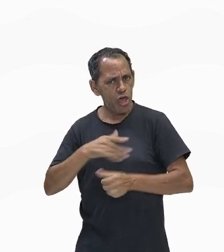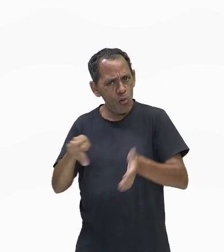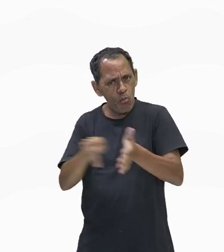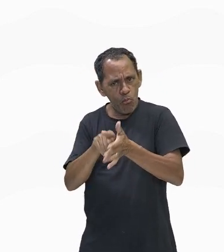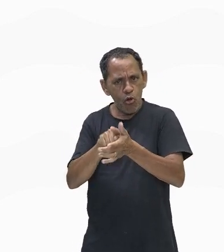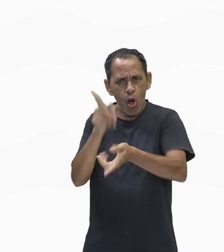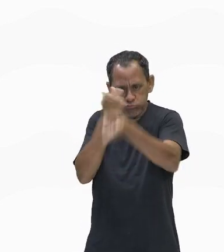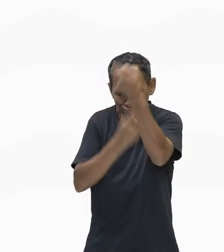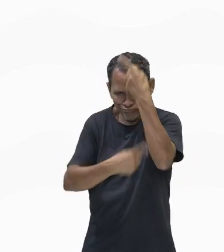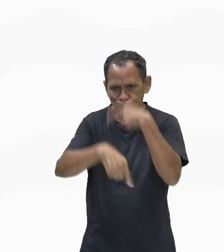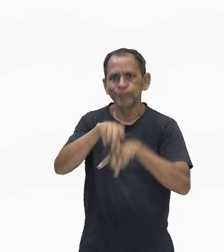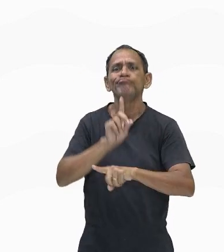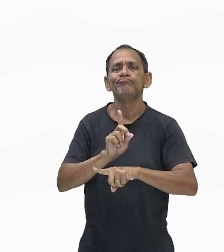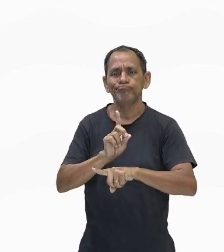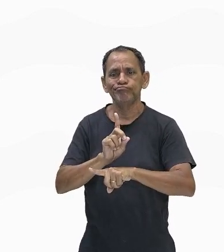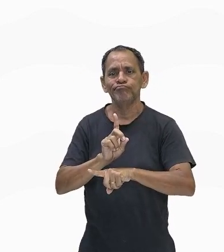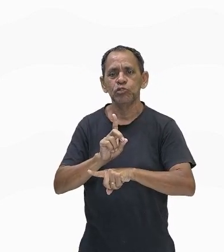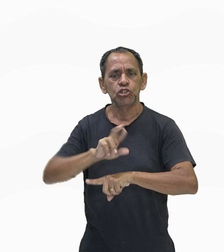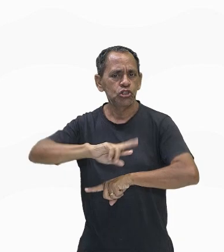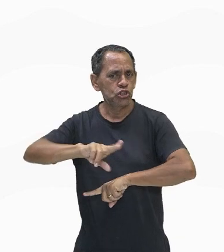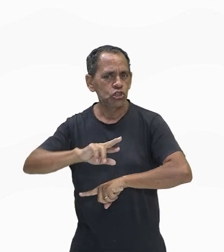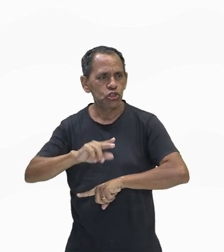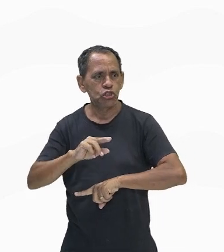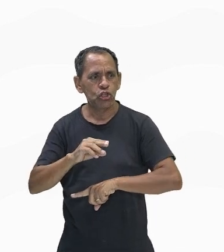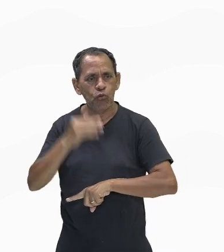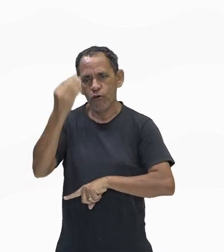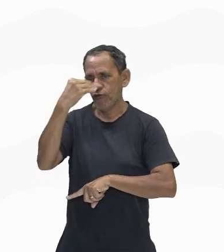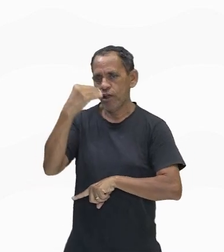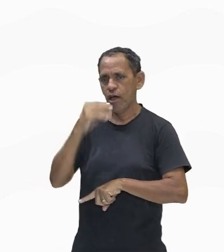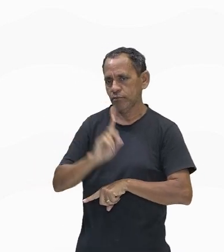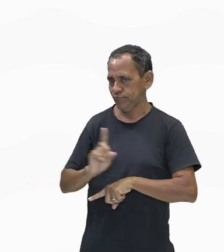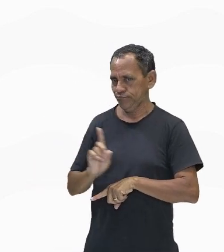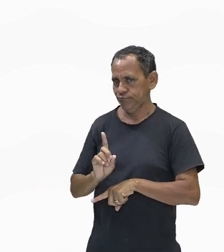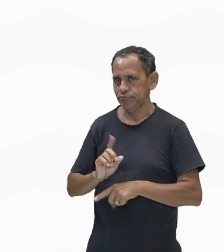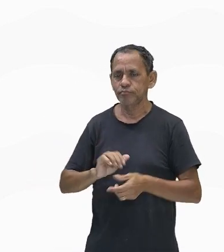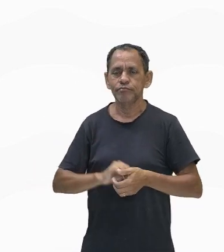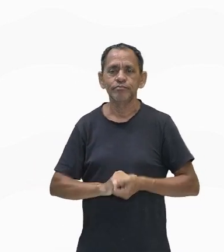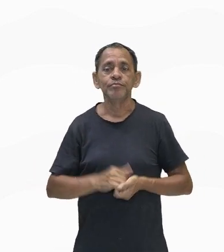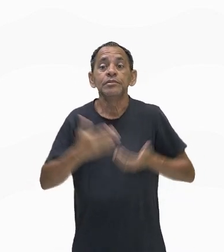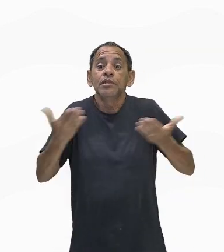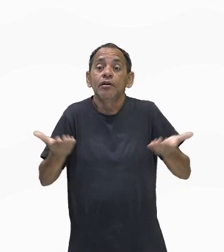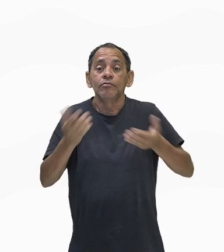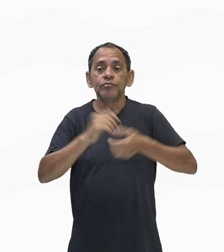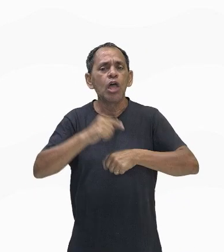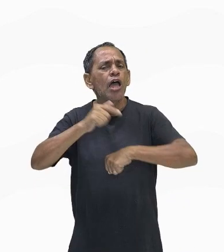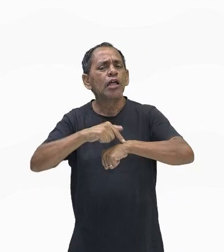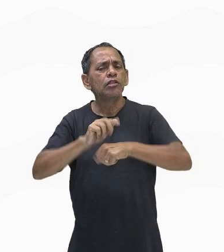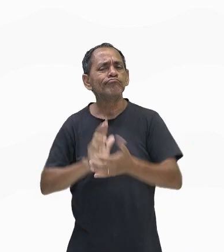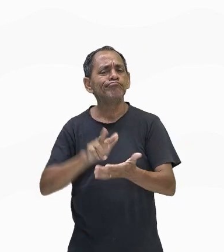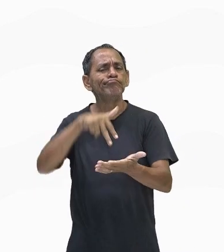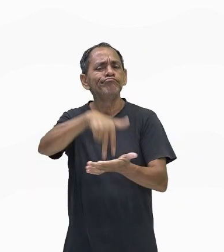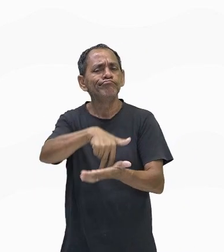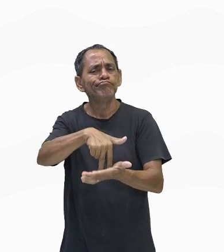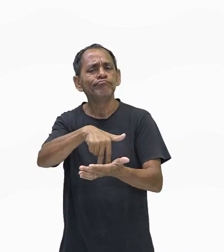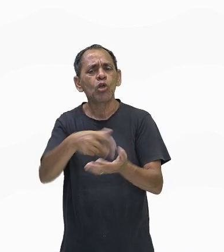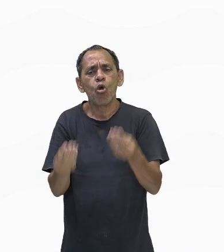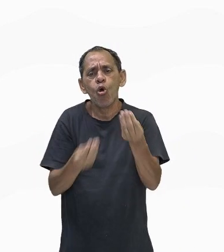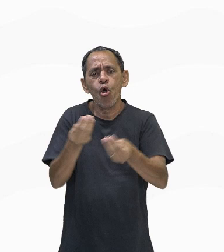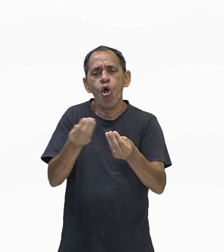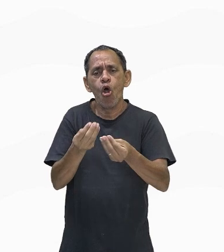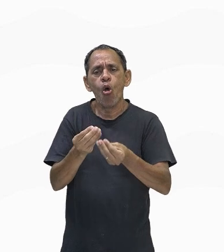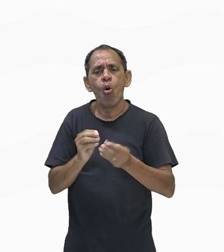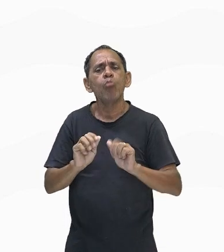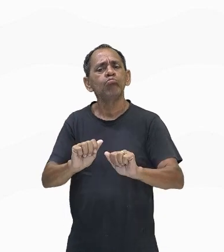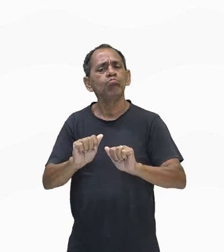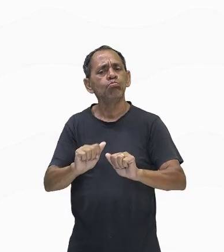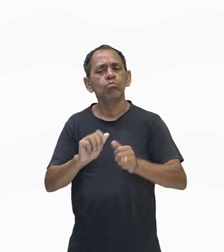eu não sou tão vulnerável. E quanto tempo, professor, eu devo reservar para esse autocuidado? Como que eu posso? Que tempo